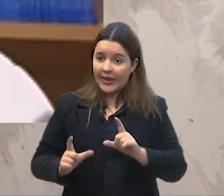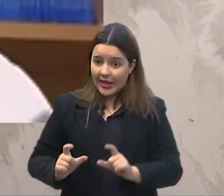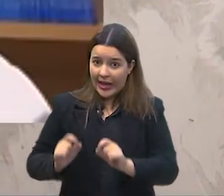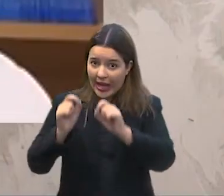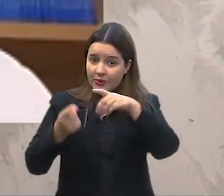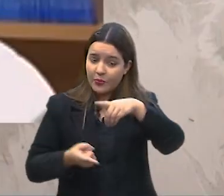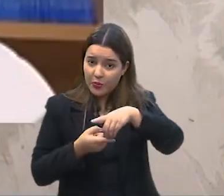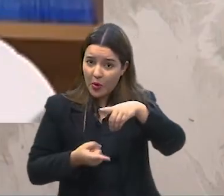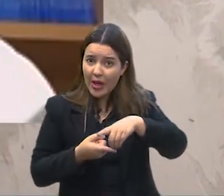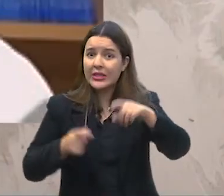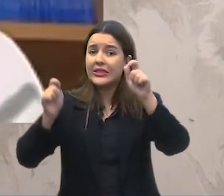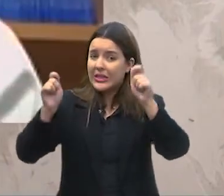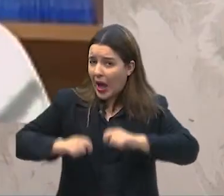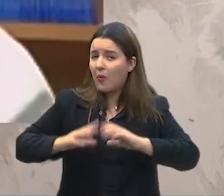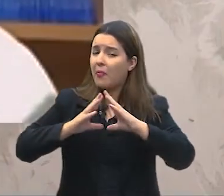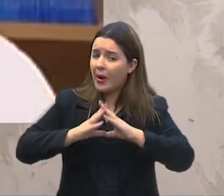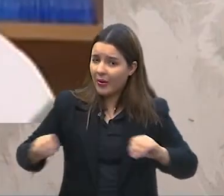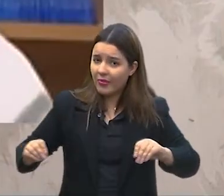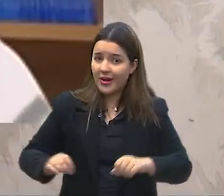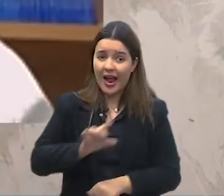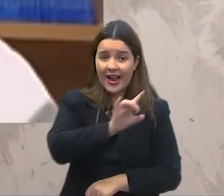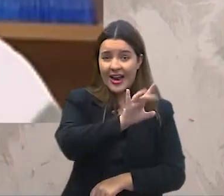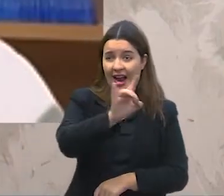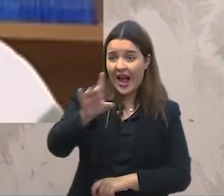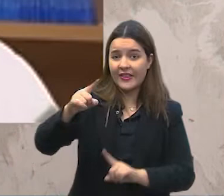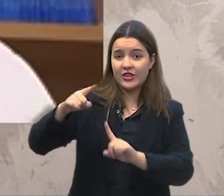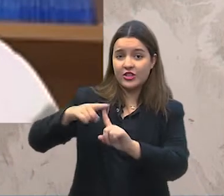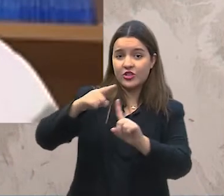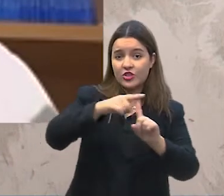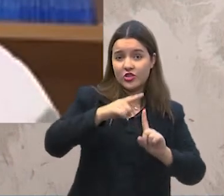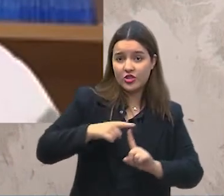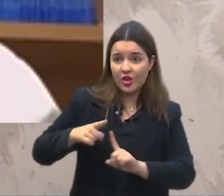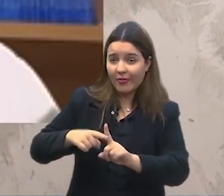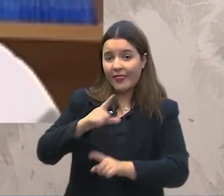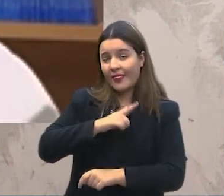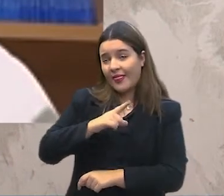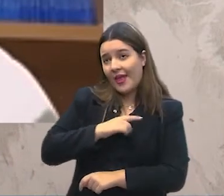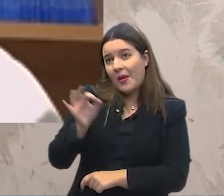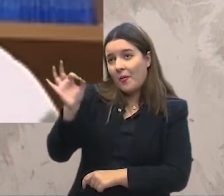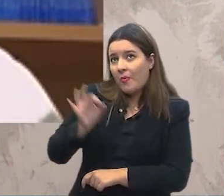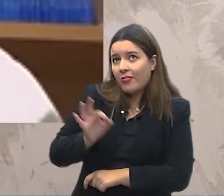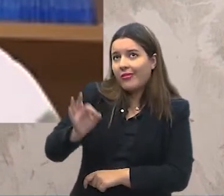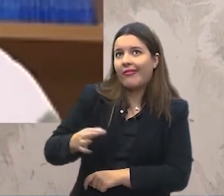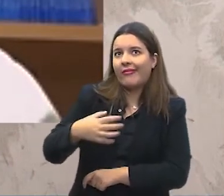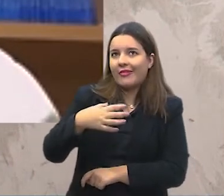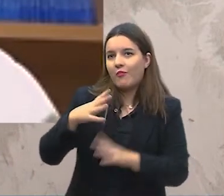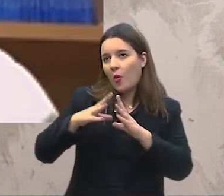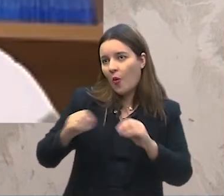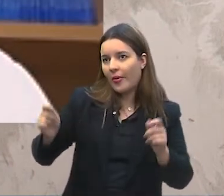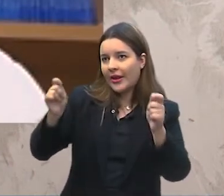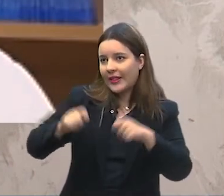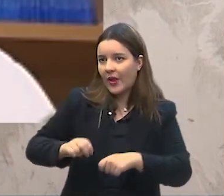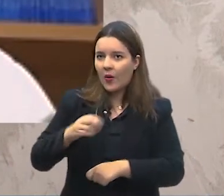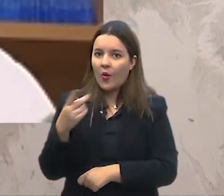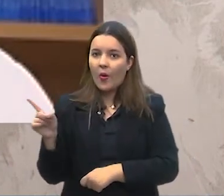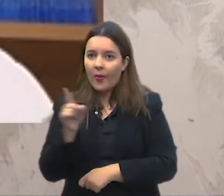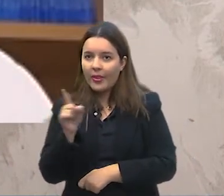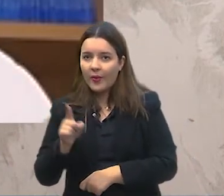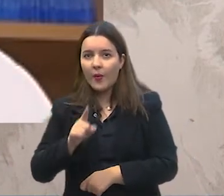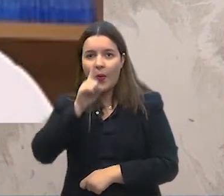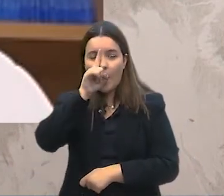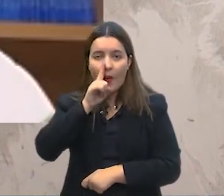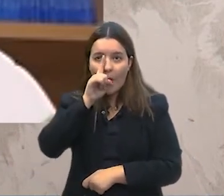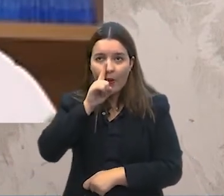Veja, cada tipo de câncer tem a sua peculiaridade do ponto de vista de risco,